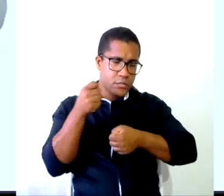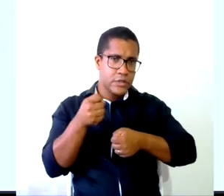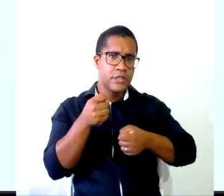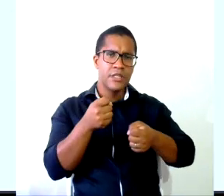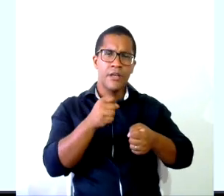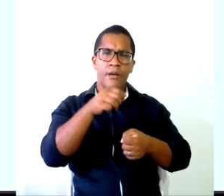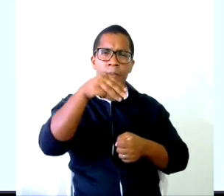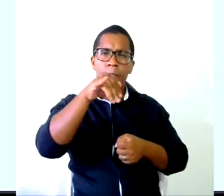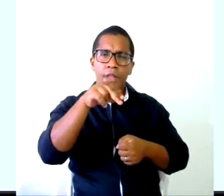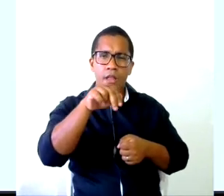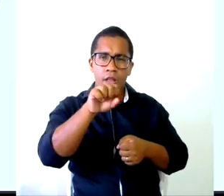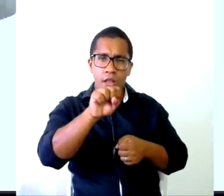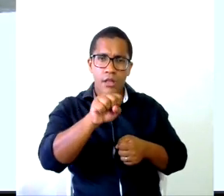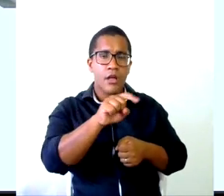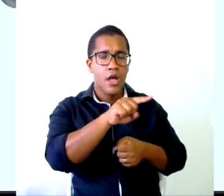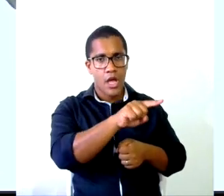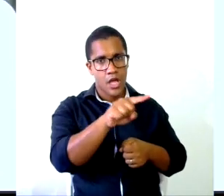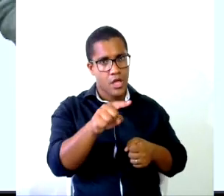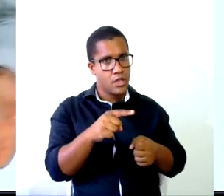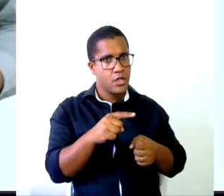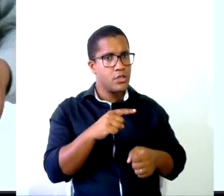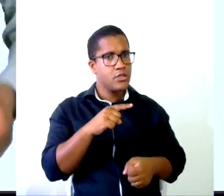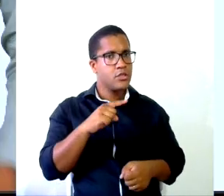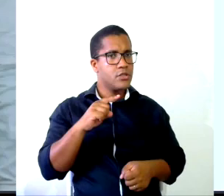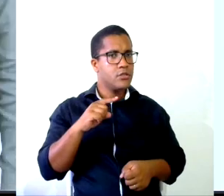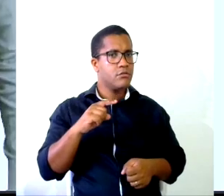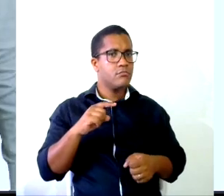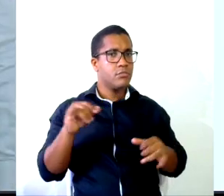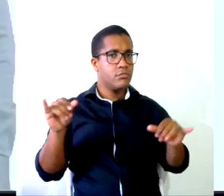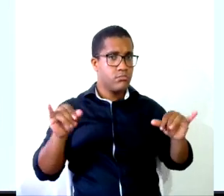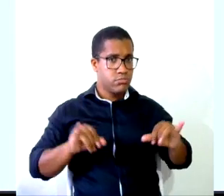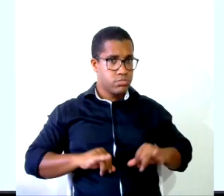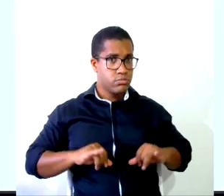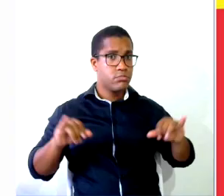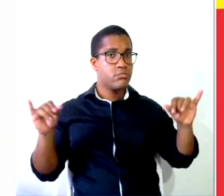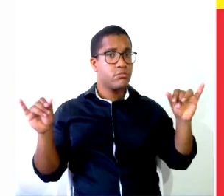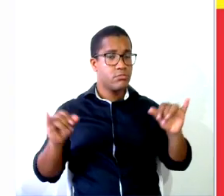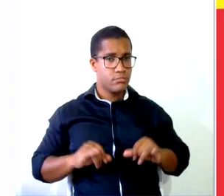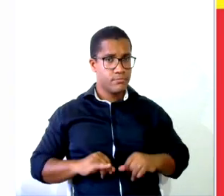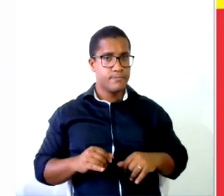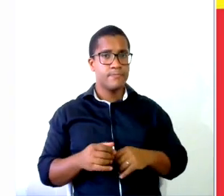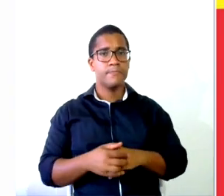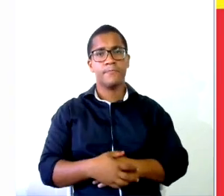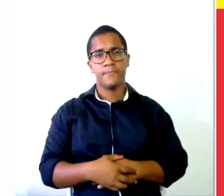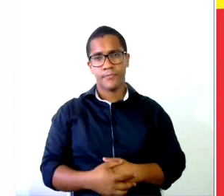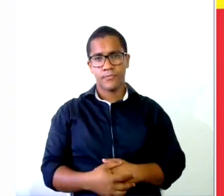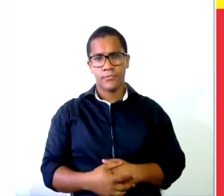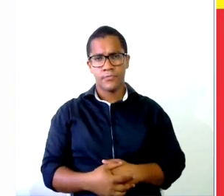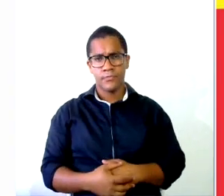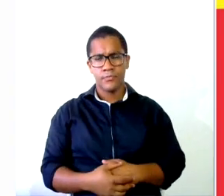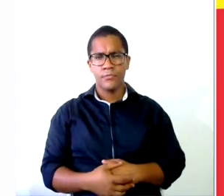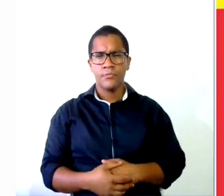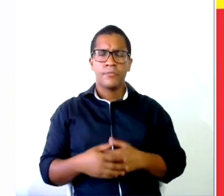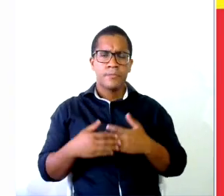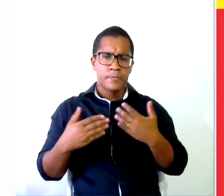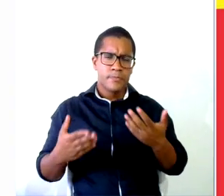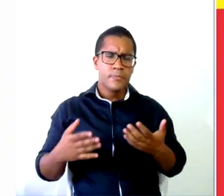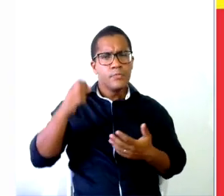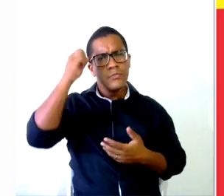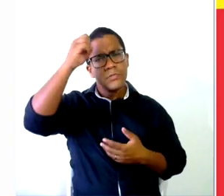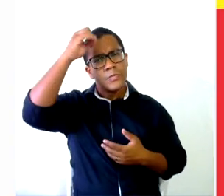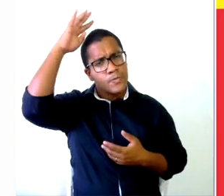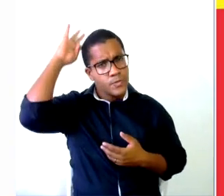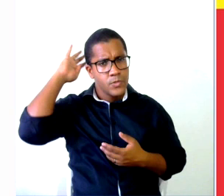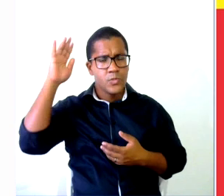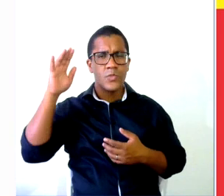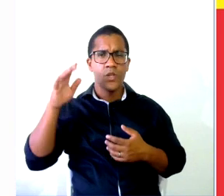aí escravos públicos, né? Então os romanos da República conheciam